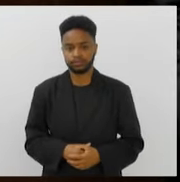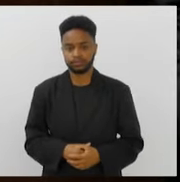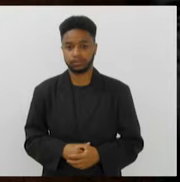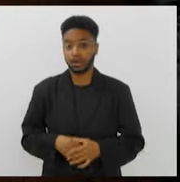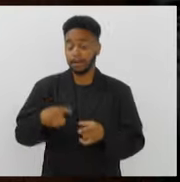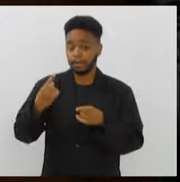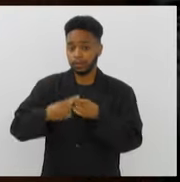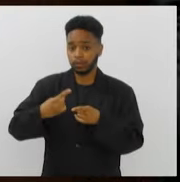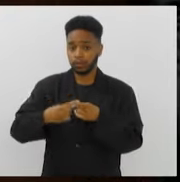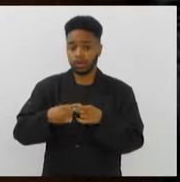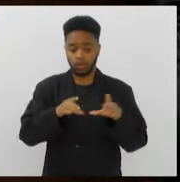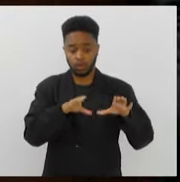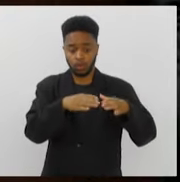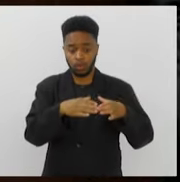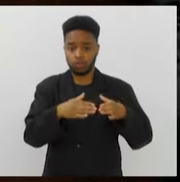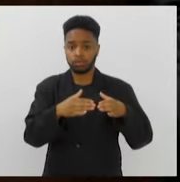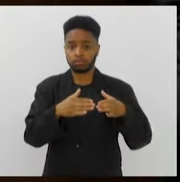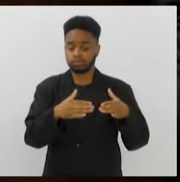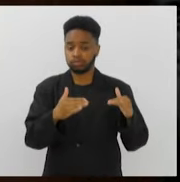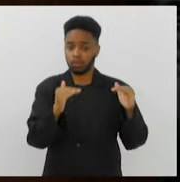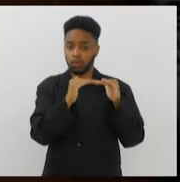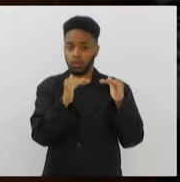porque são adeptos de assassino.